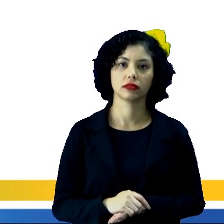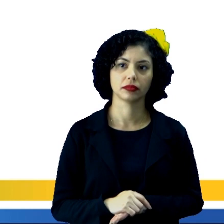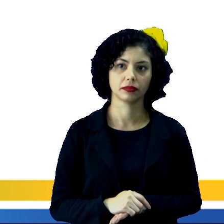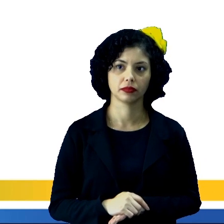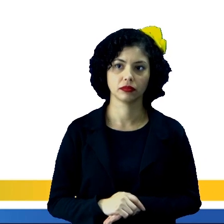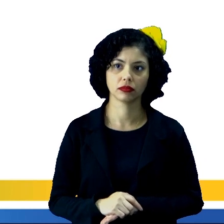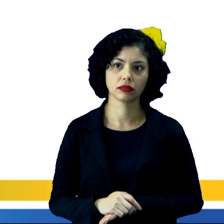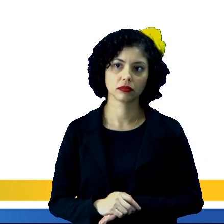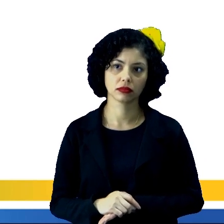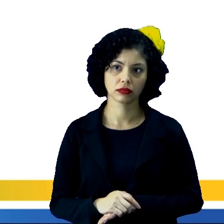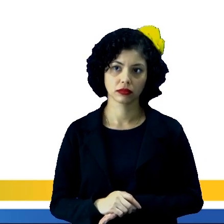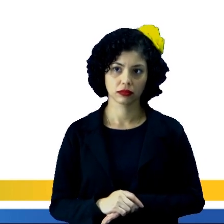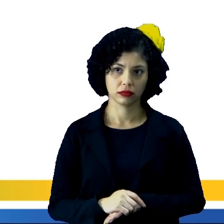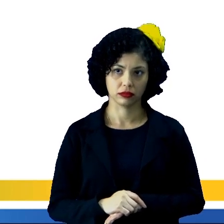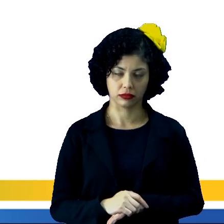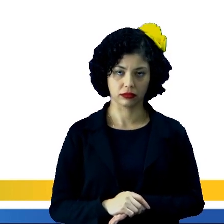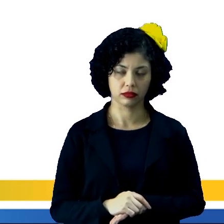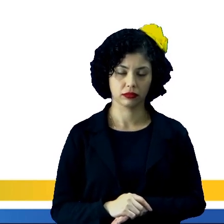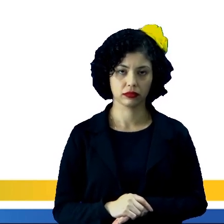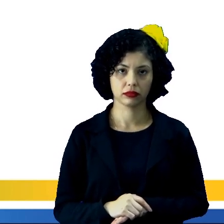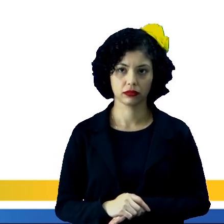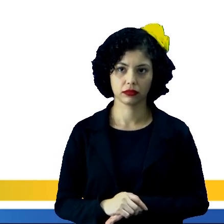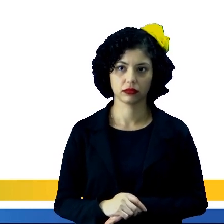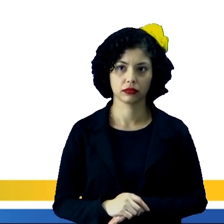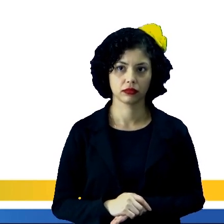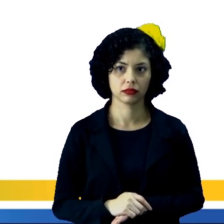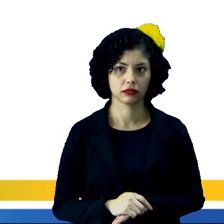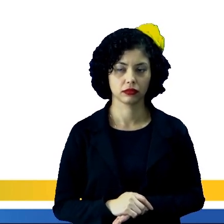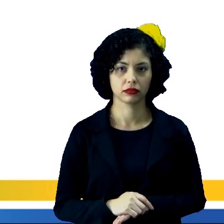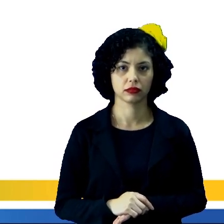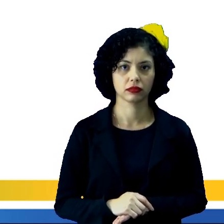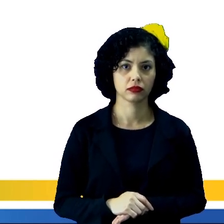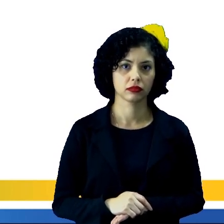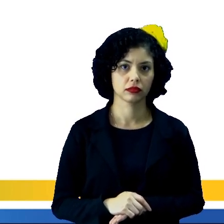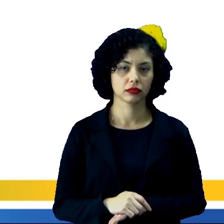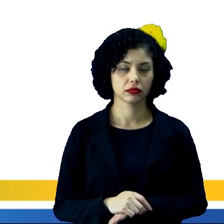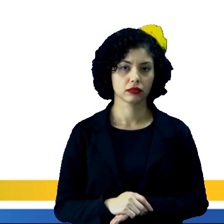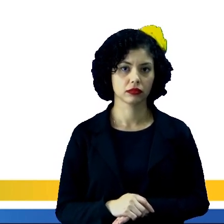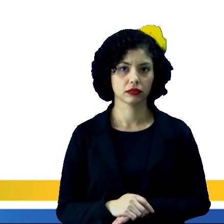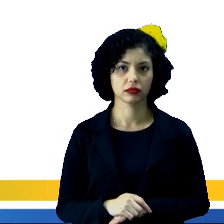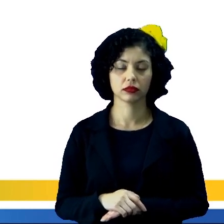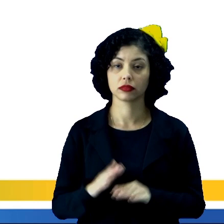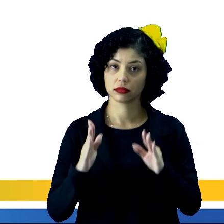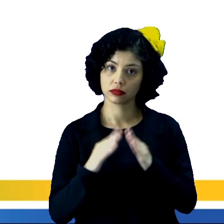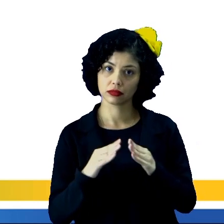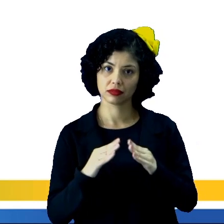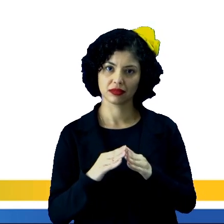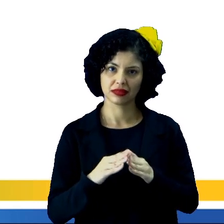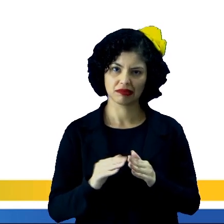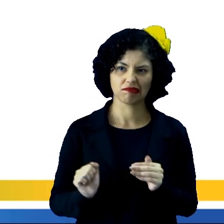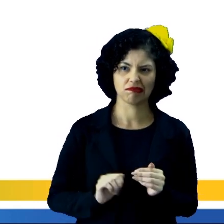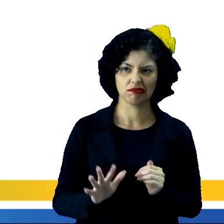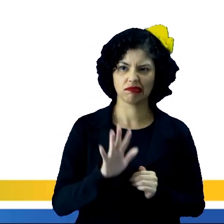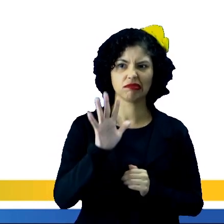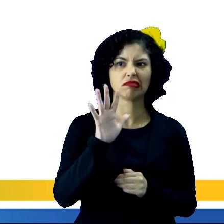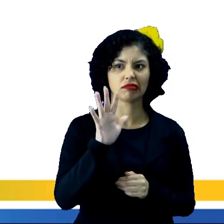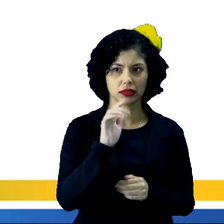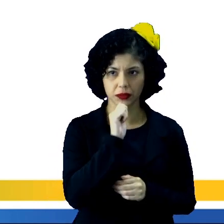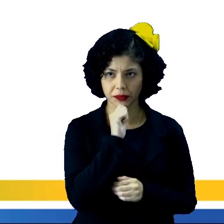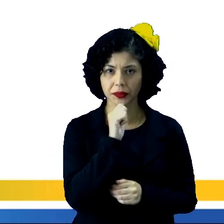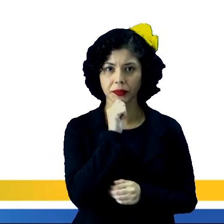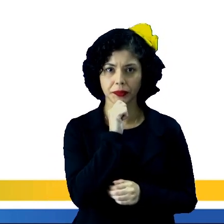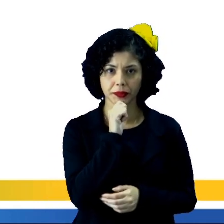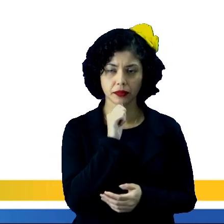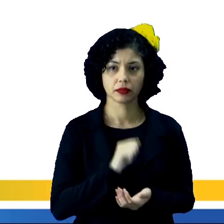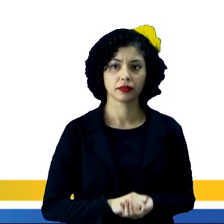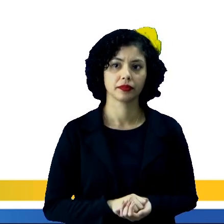very old. Moreover, the rent is very expensive. A casa é muito cara. Além disso,